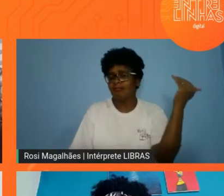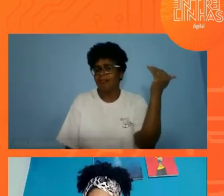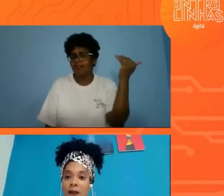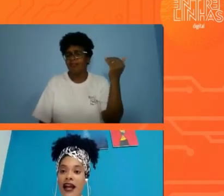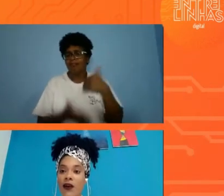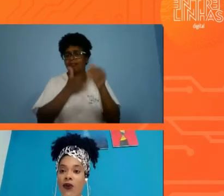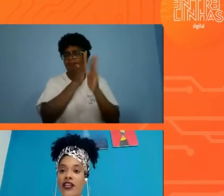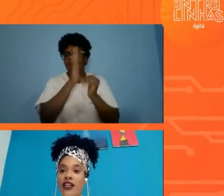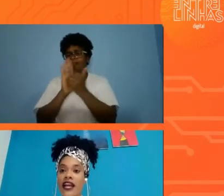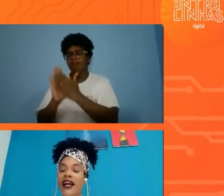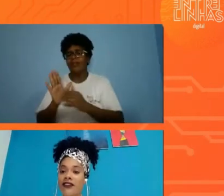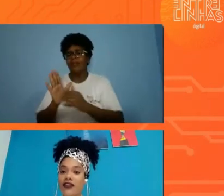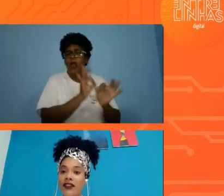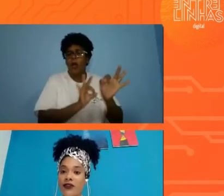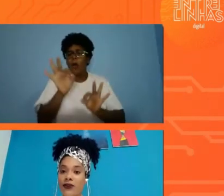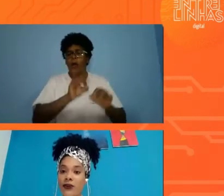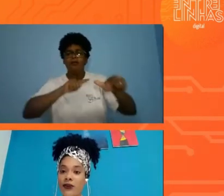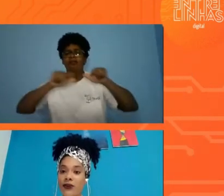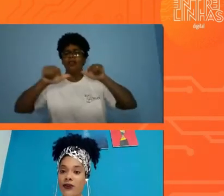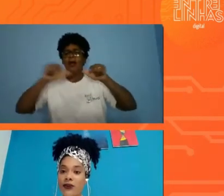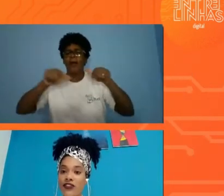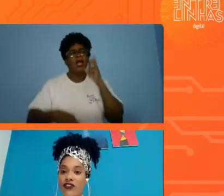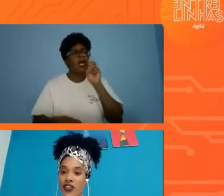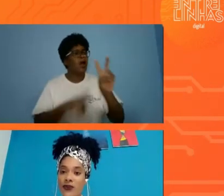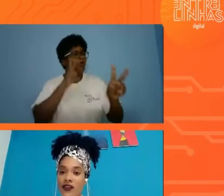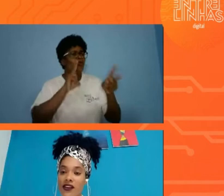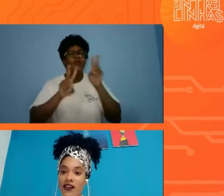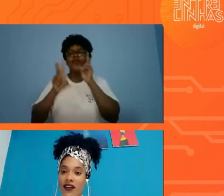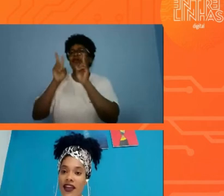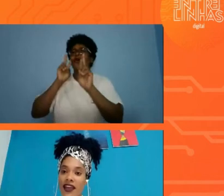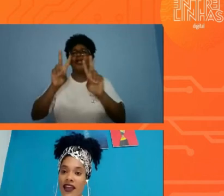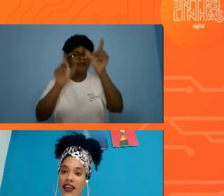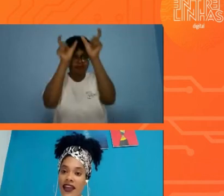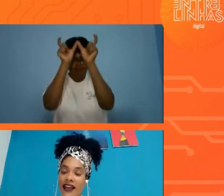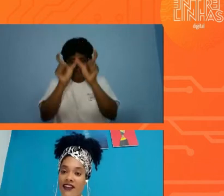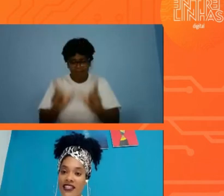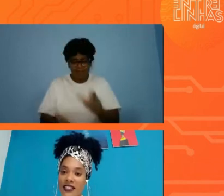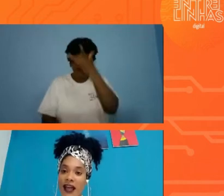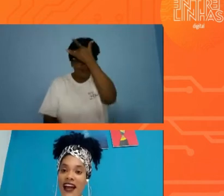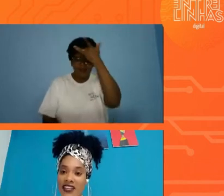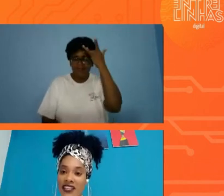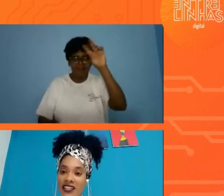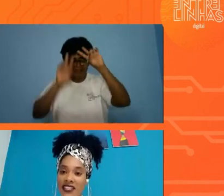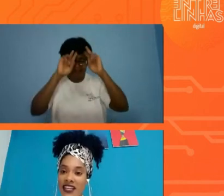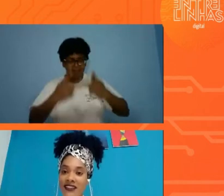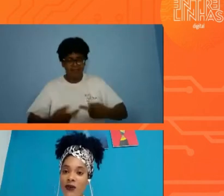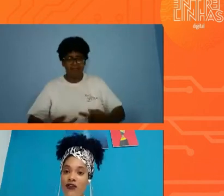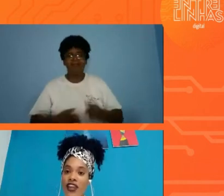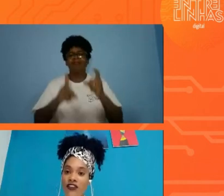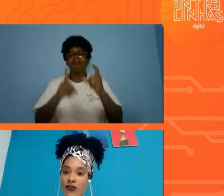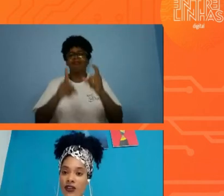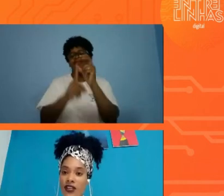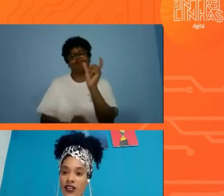isso, ele trabalha o olhar do indivíduo através das palavras, né? Então